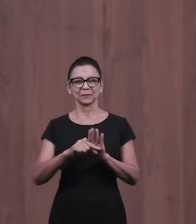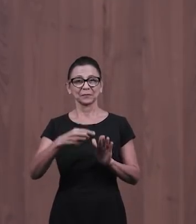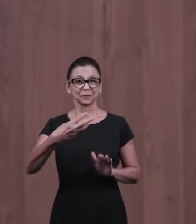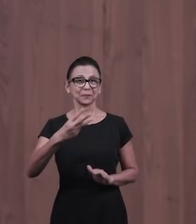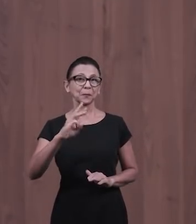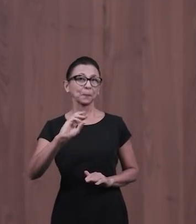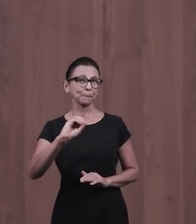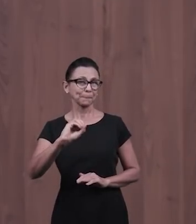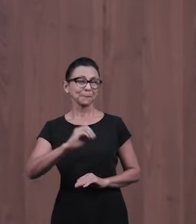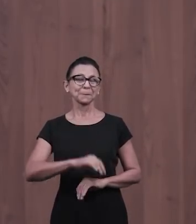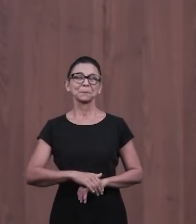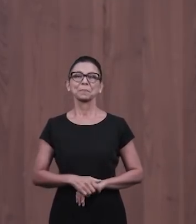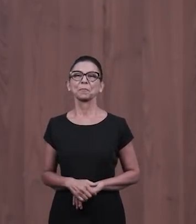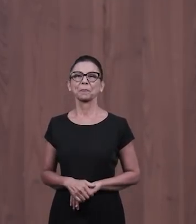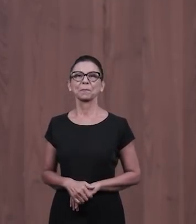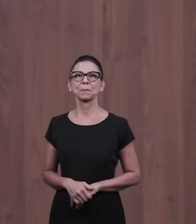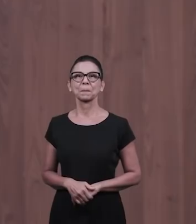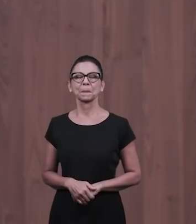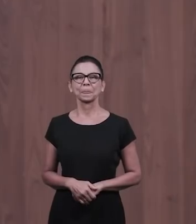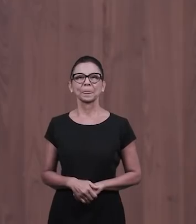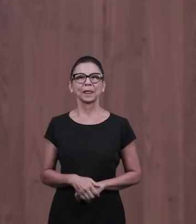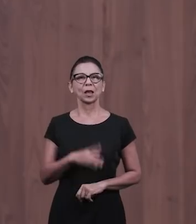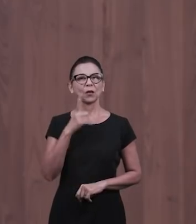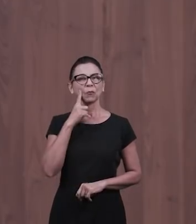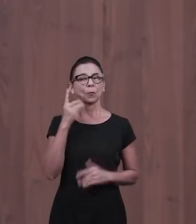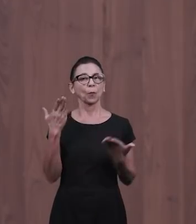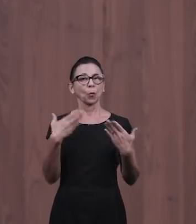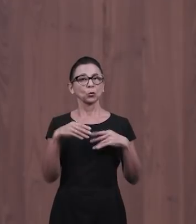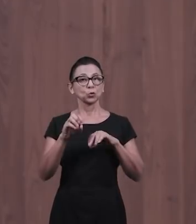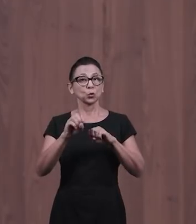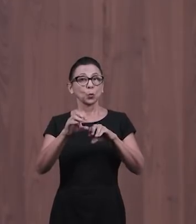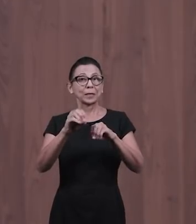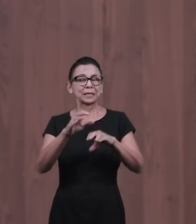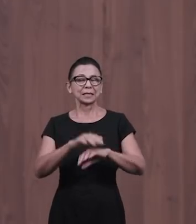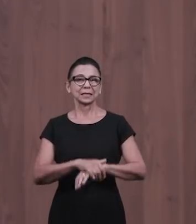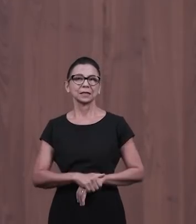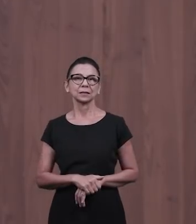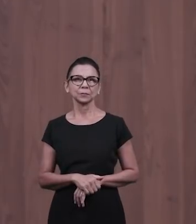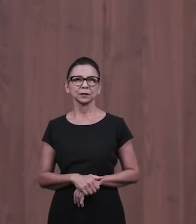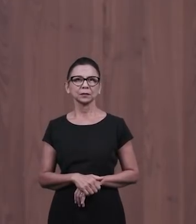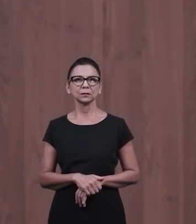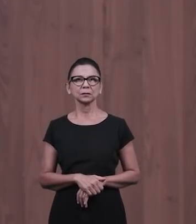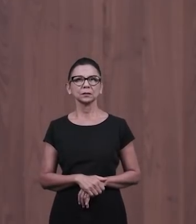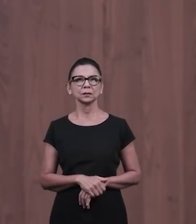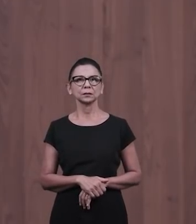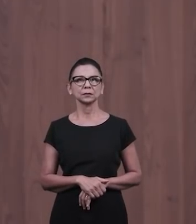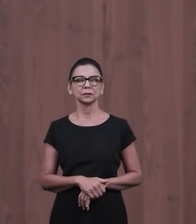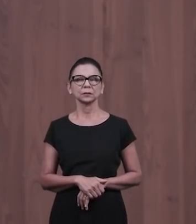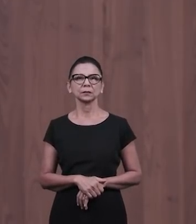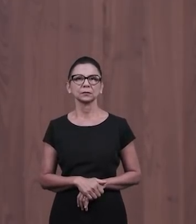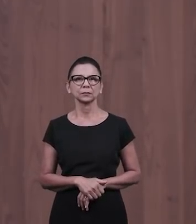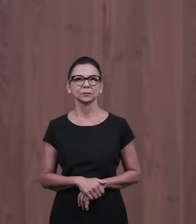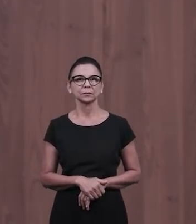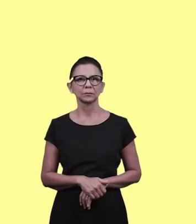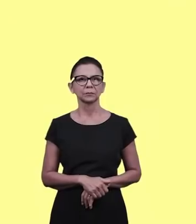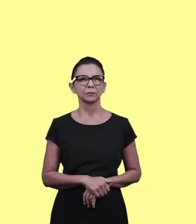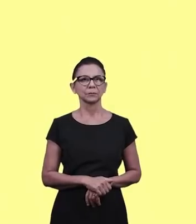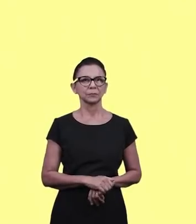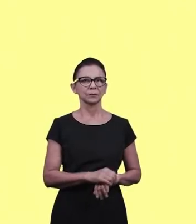30, para o ensino deste dia que vai ser sobre a conquista da cidade de Jericó. Vamos ler